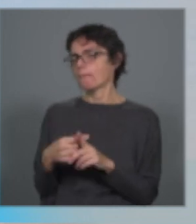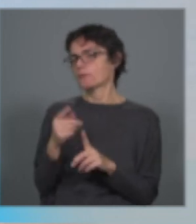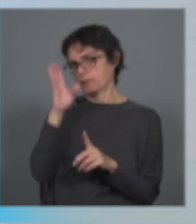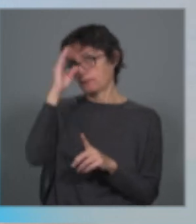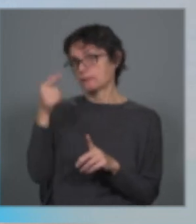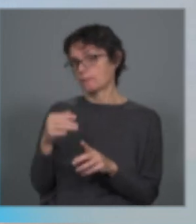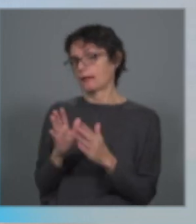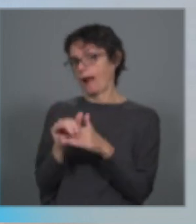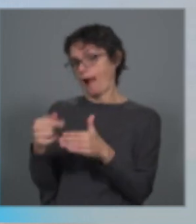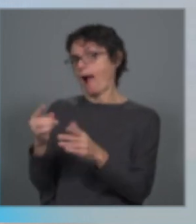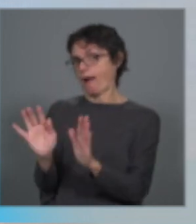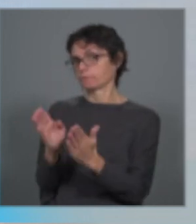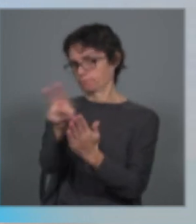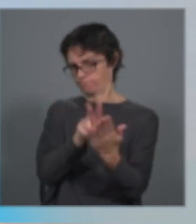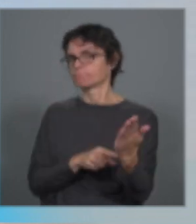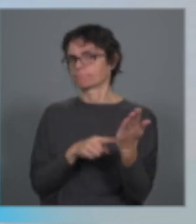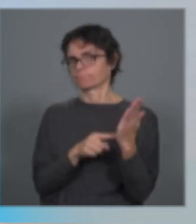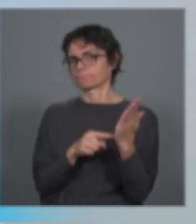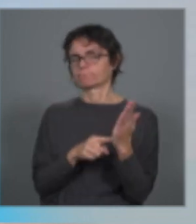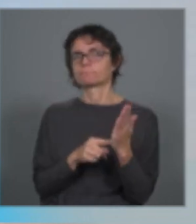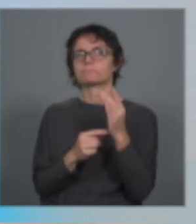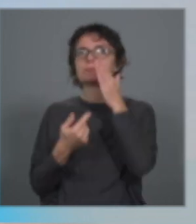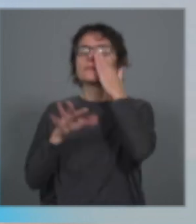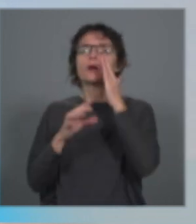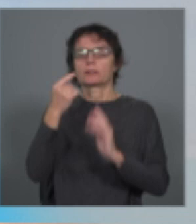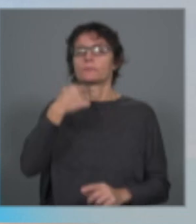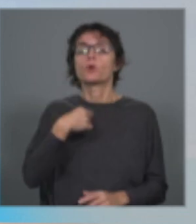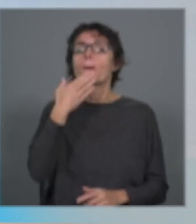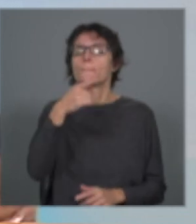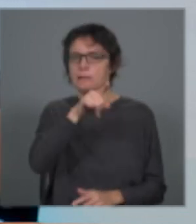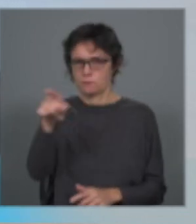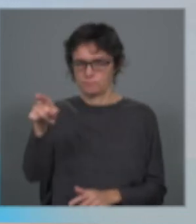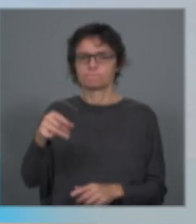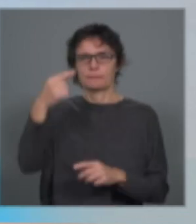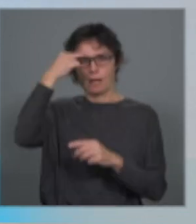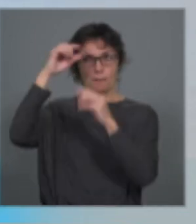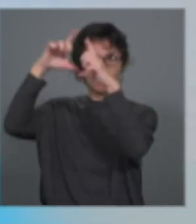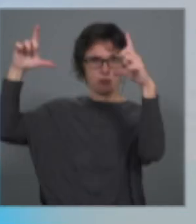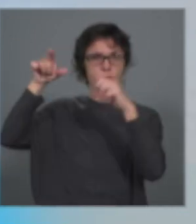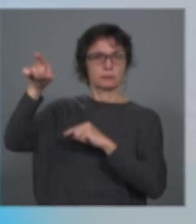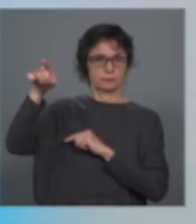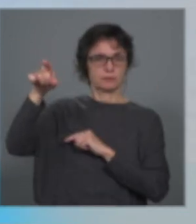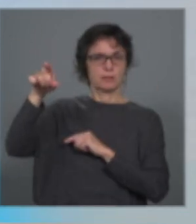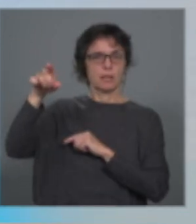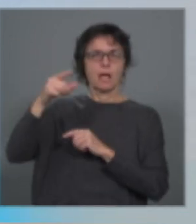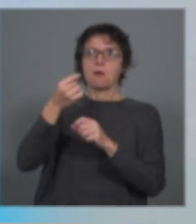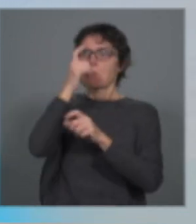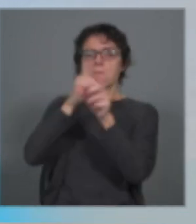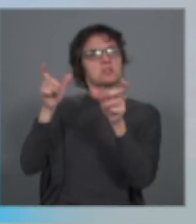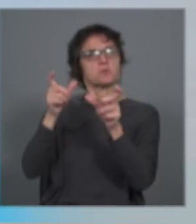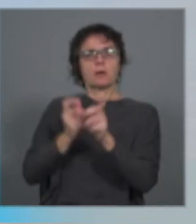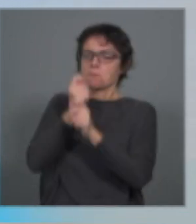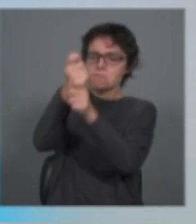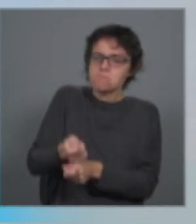é que é lida. Mas imaginem que os pobres dos pobres, por exemplo, todos os agricultores do mundo, que são